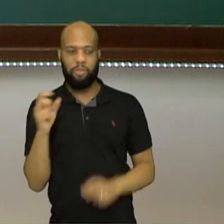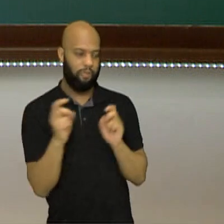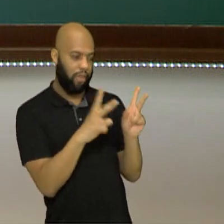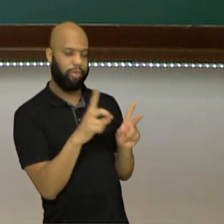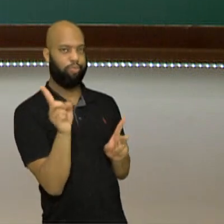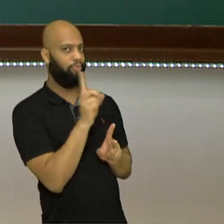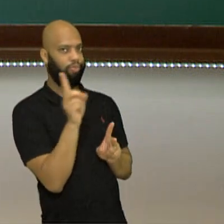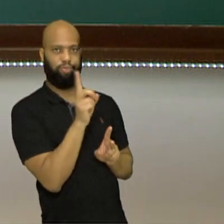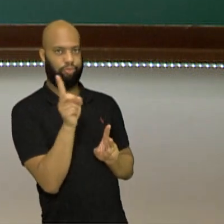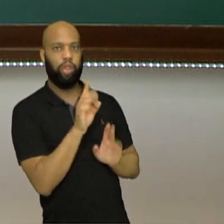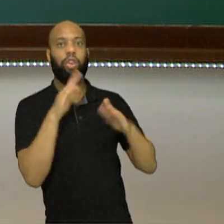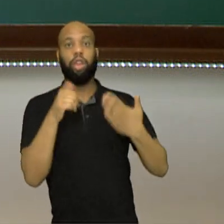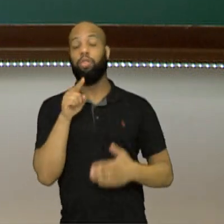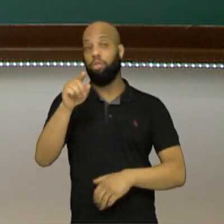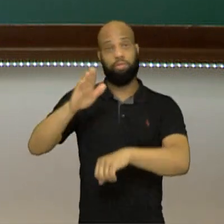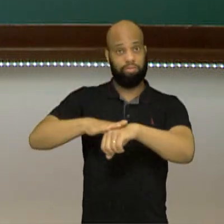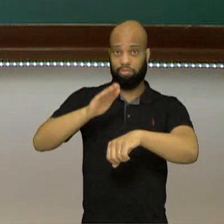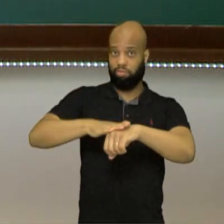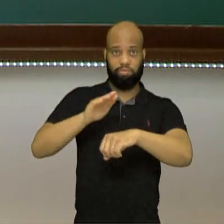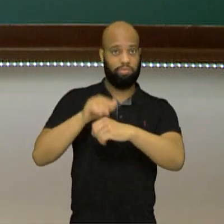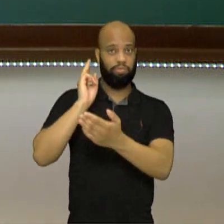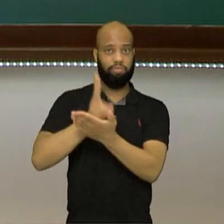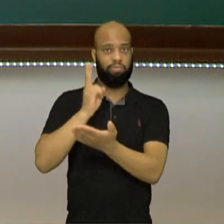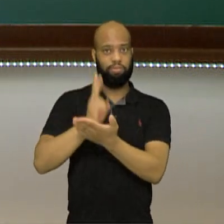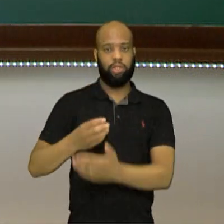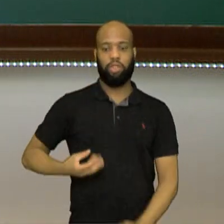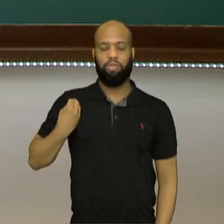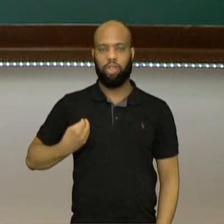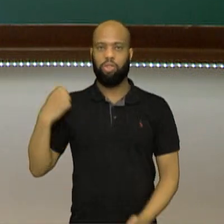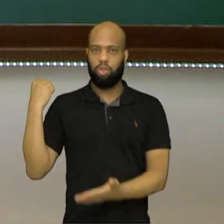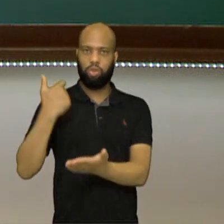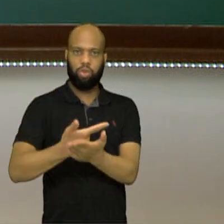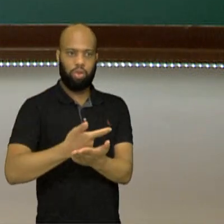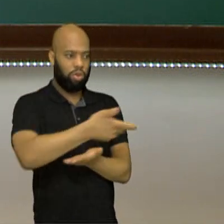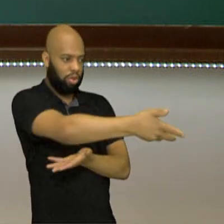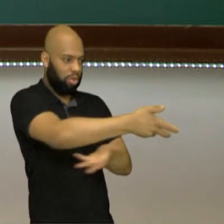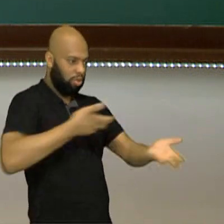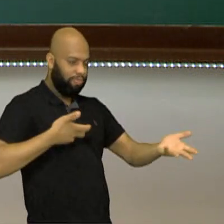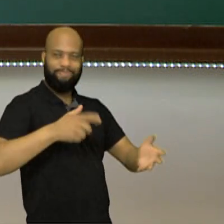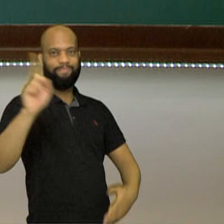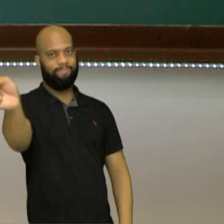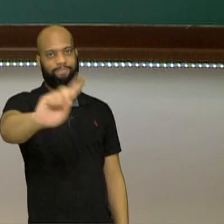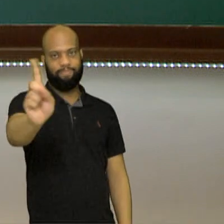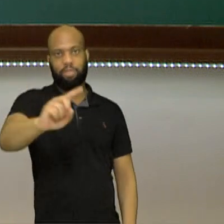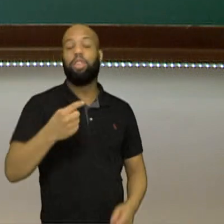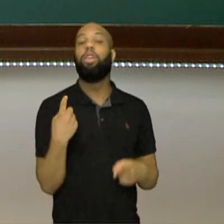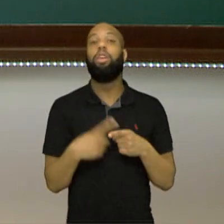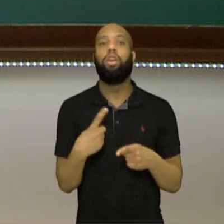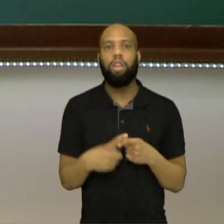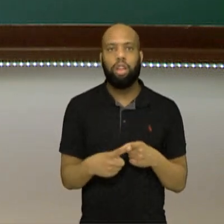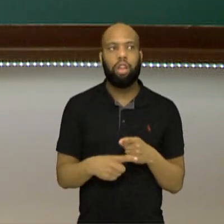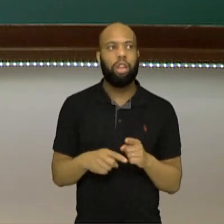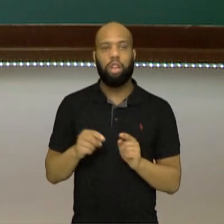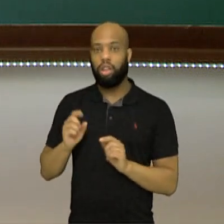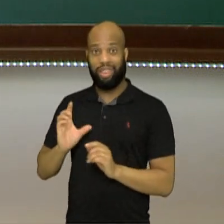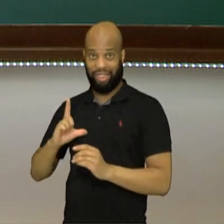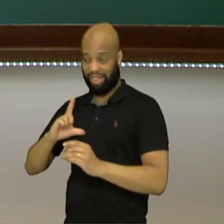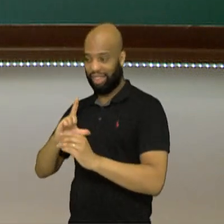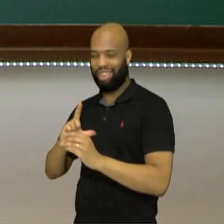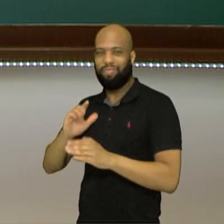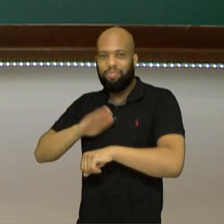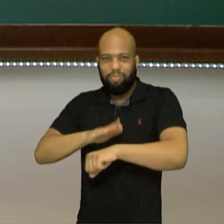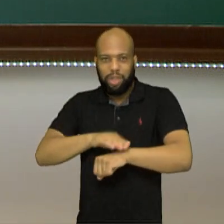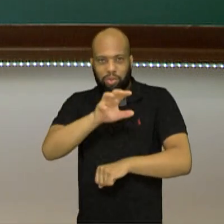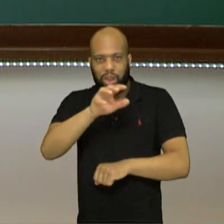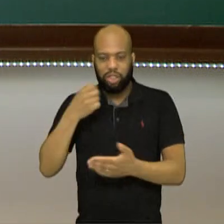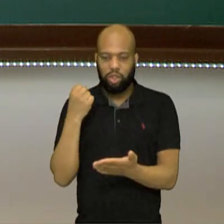Então você mesmo se alimenta e você se mantém, você não compra de outra pessoa e nem vende, né? Porque o comércio nesse